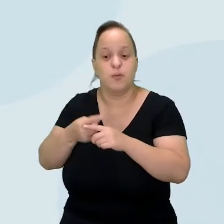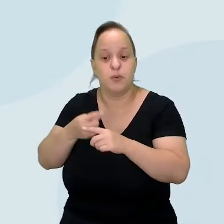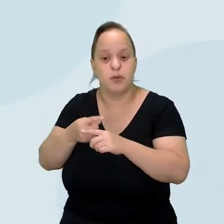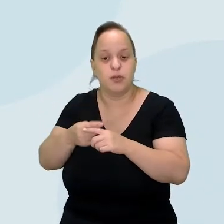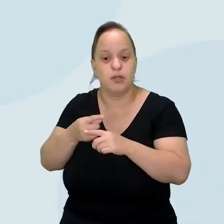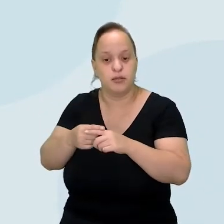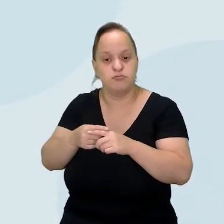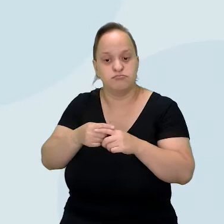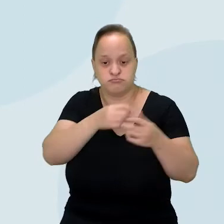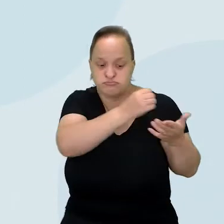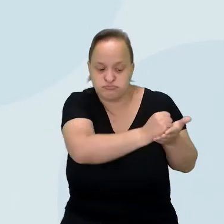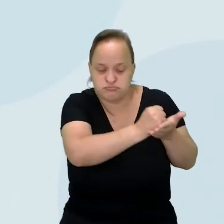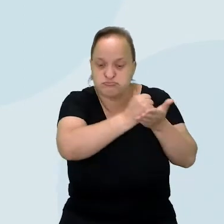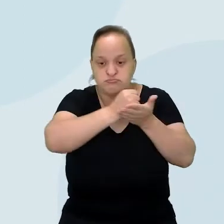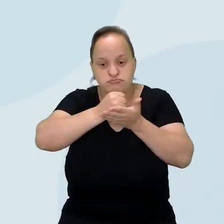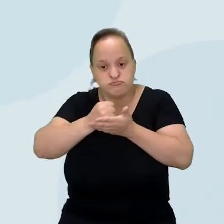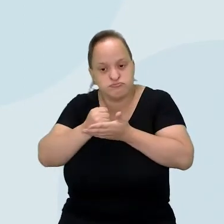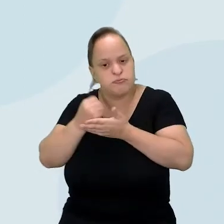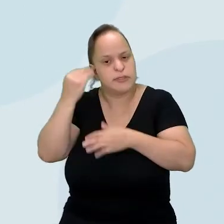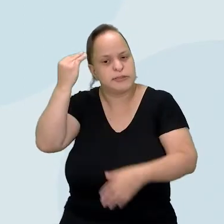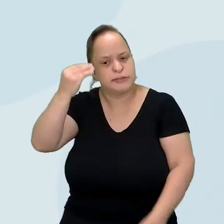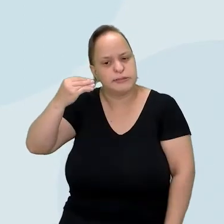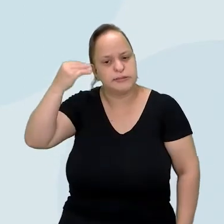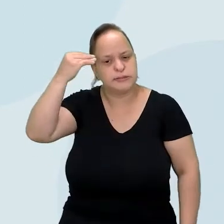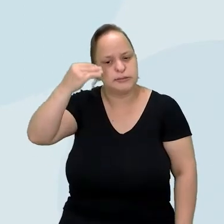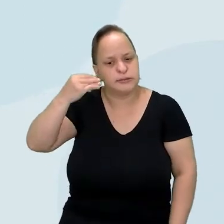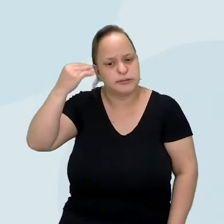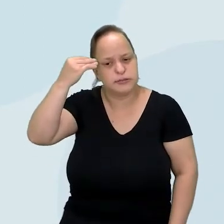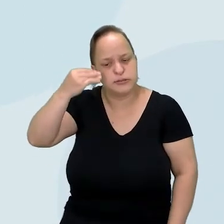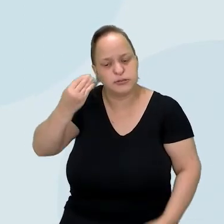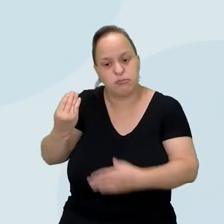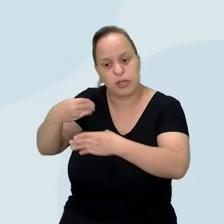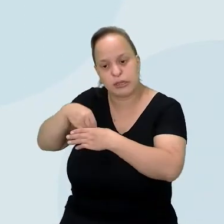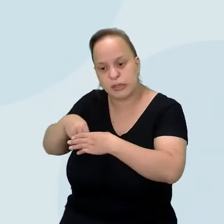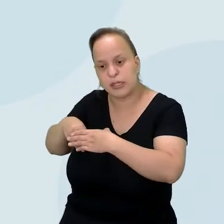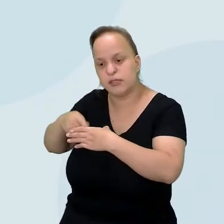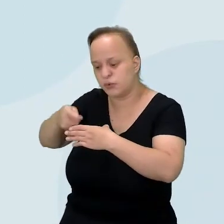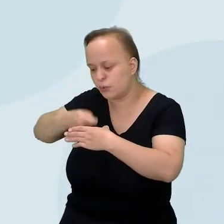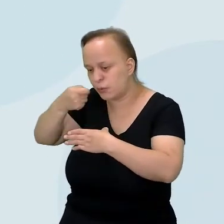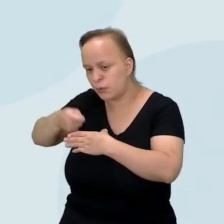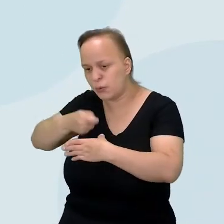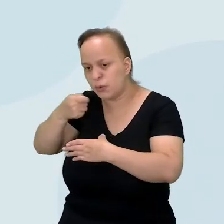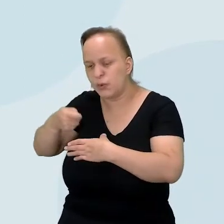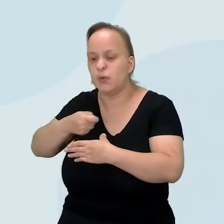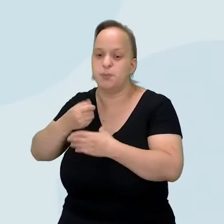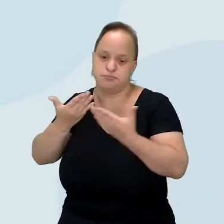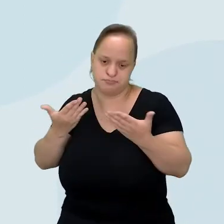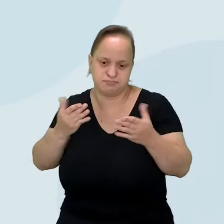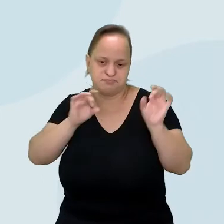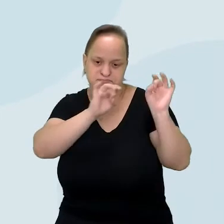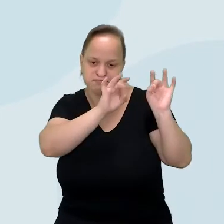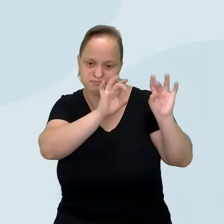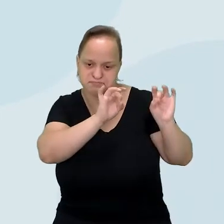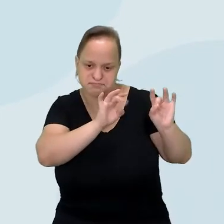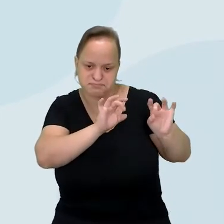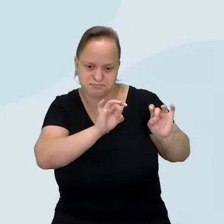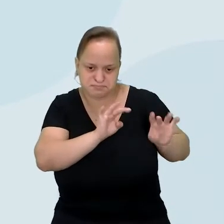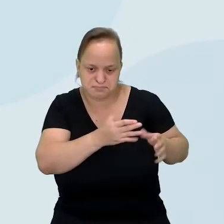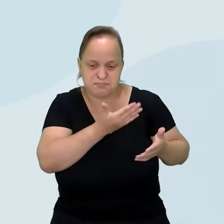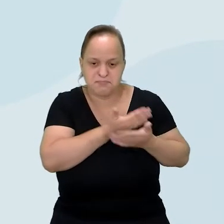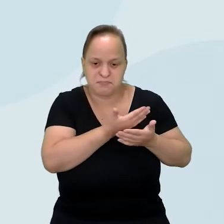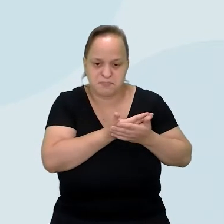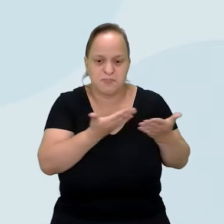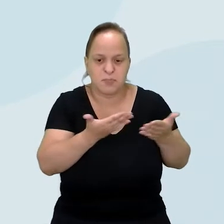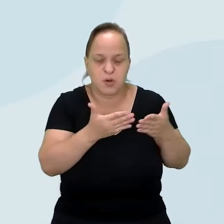elas trouxeram bagagem que enriqueceram a nossa cozinha, em especial, né, para essa aula que a gente está falando, então, das